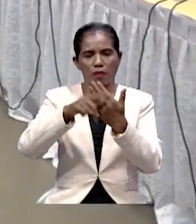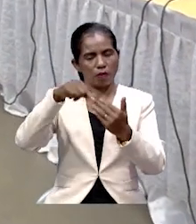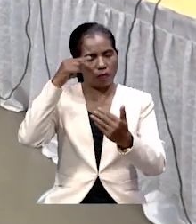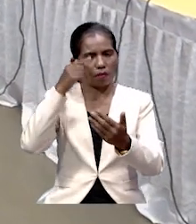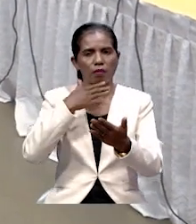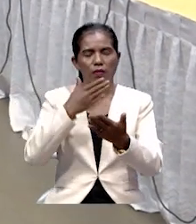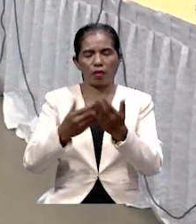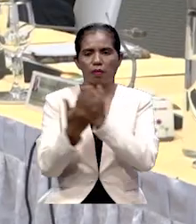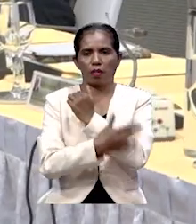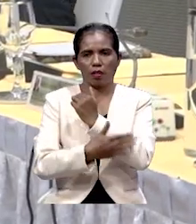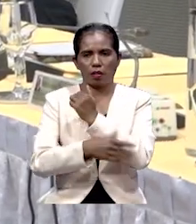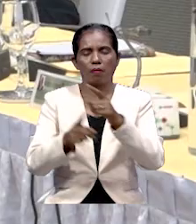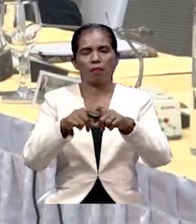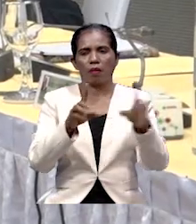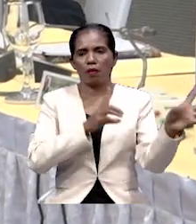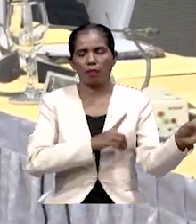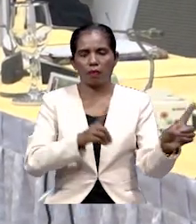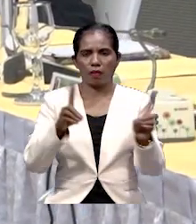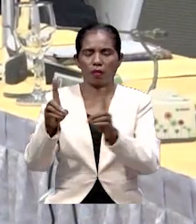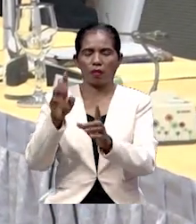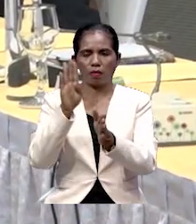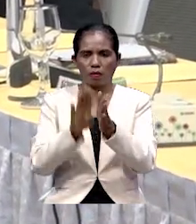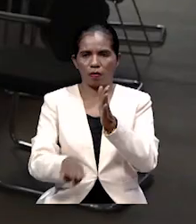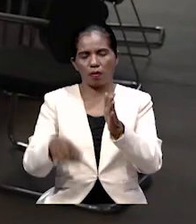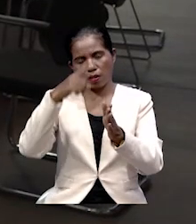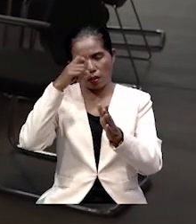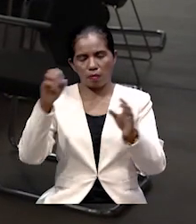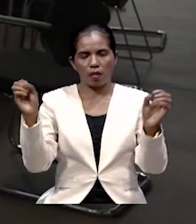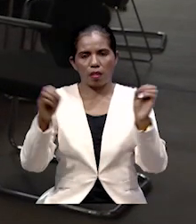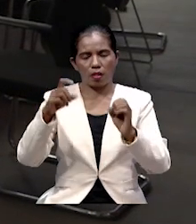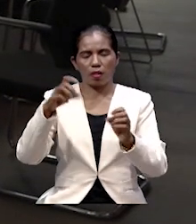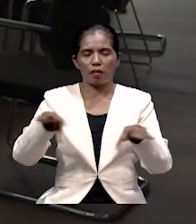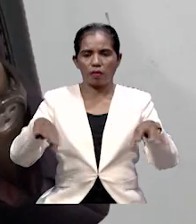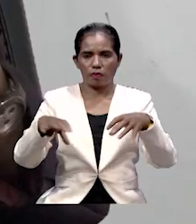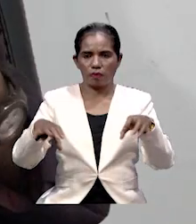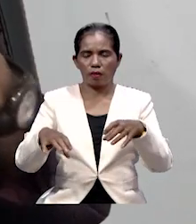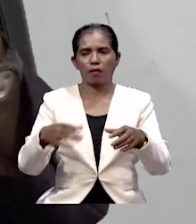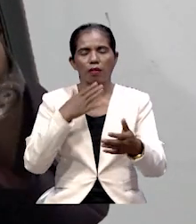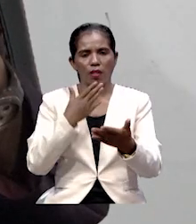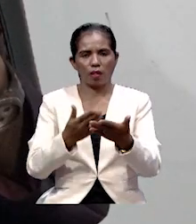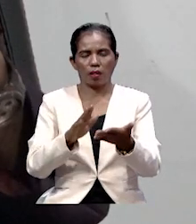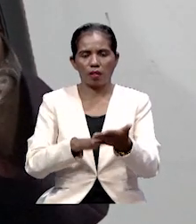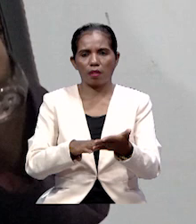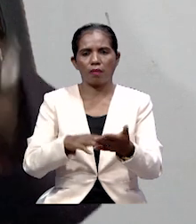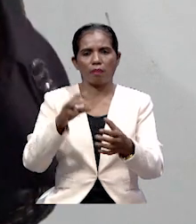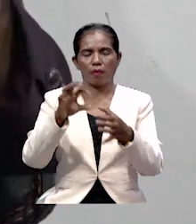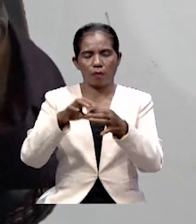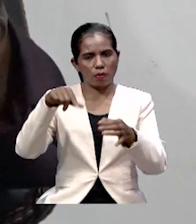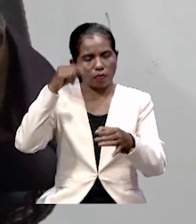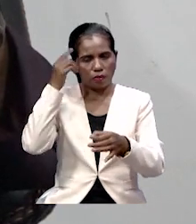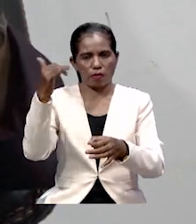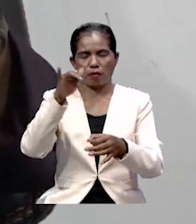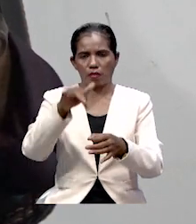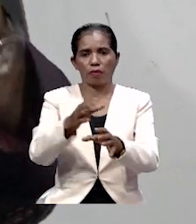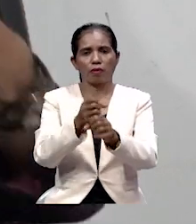ba nação ne, mai be implementação menos, tamba incapacidade membro governo sira. Ba sira, kata, foti tuir lei